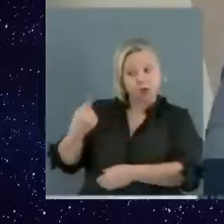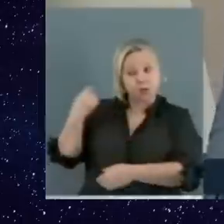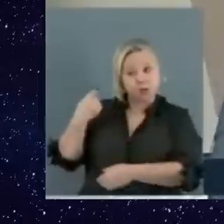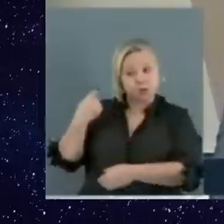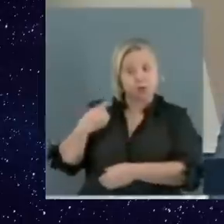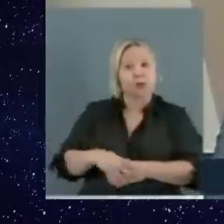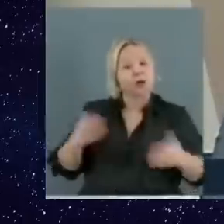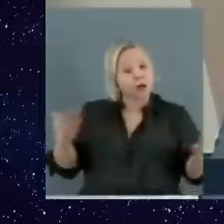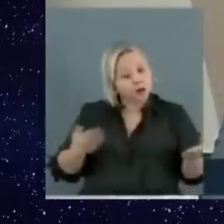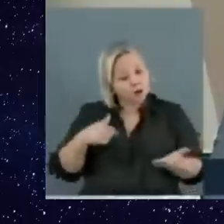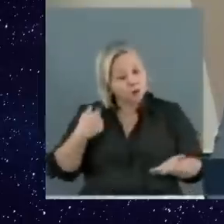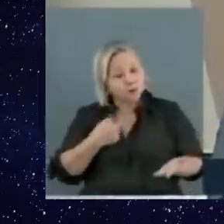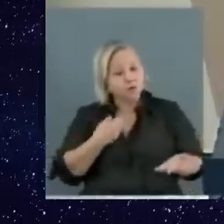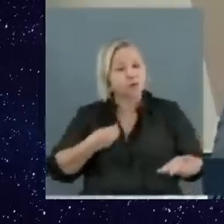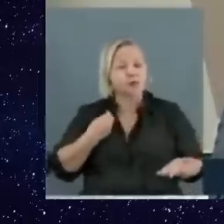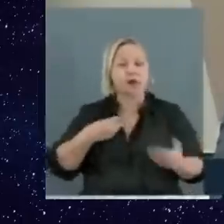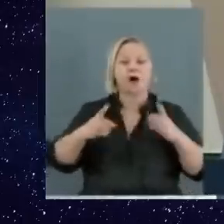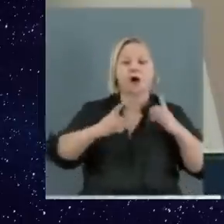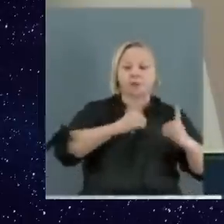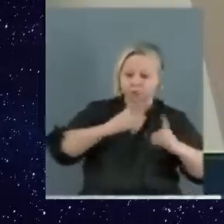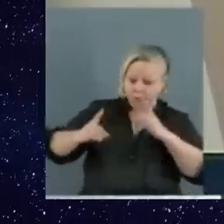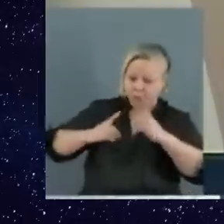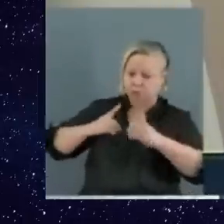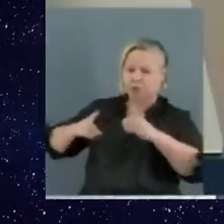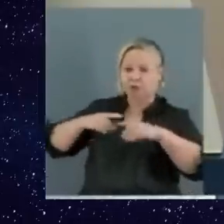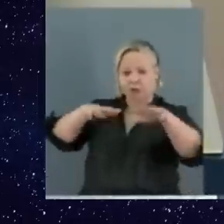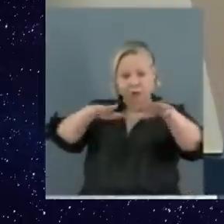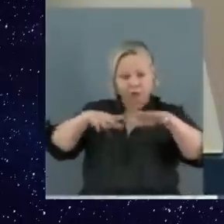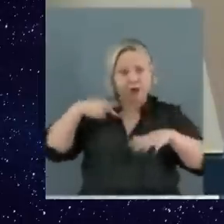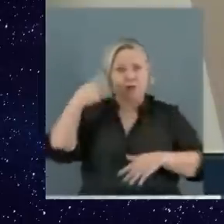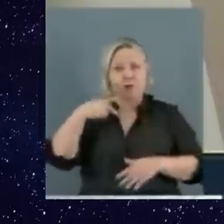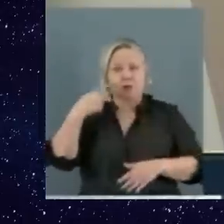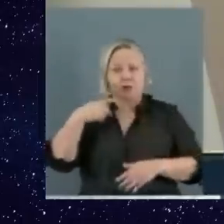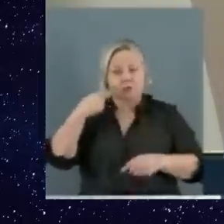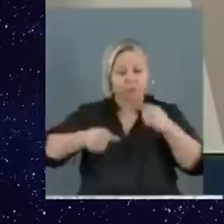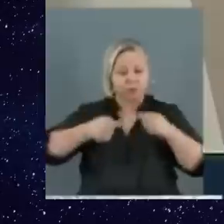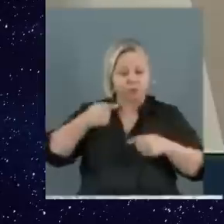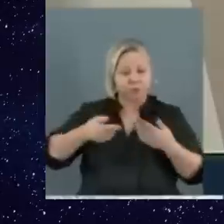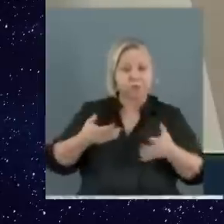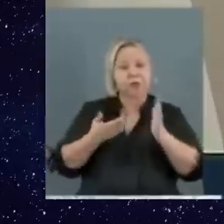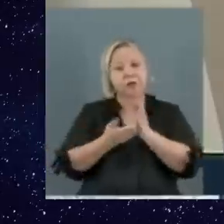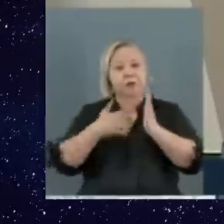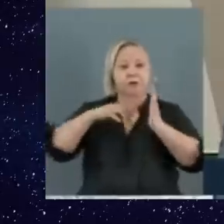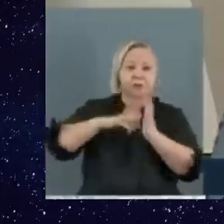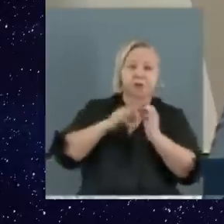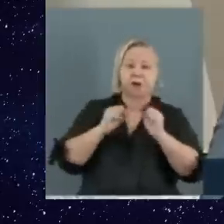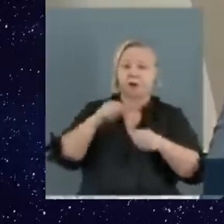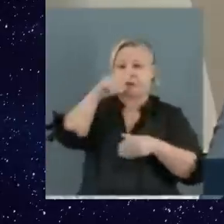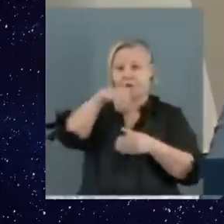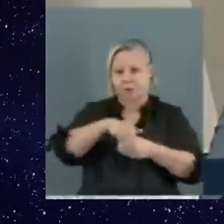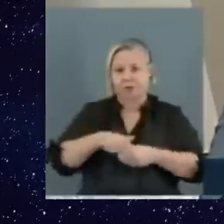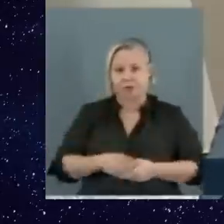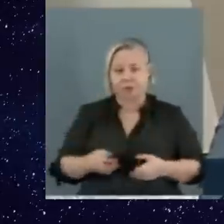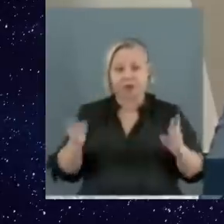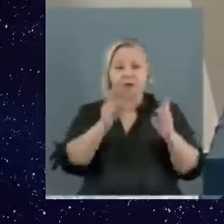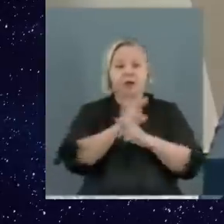Agora, nós estamos, evidentemente, dialogando com o parlamento, porque a Câmara pode votar, o Senado pode votar. Em relação